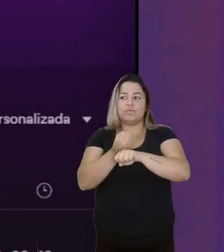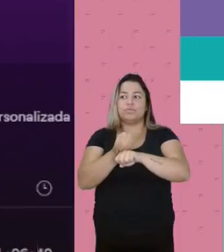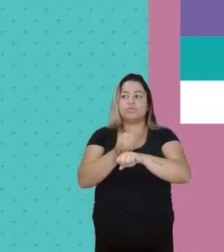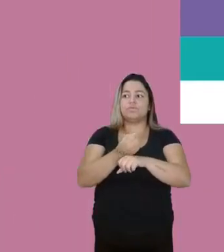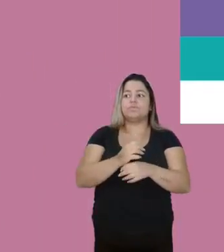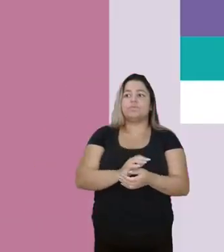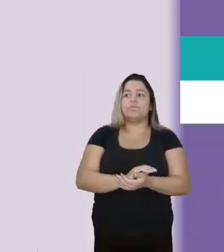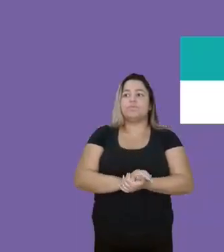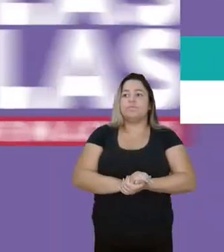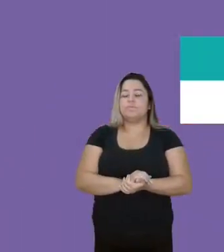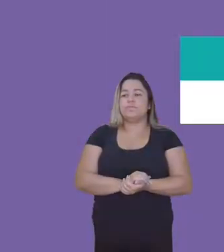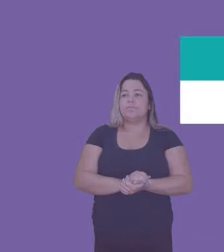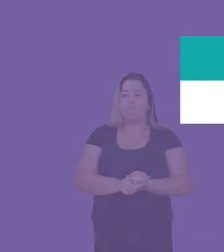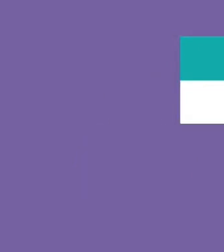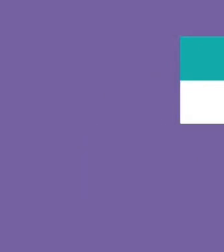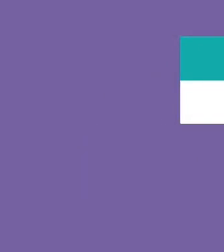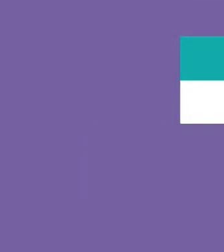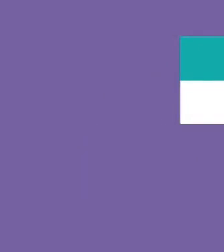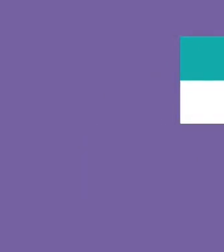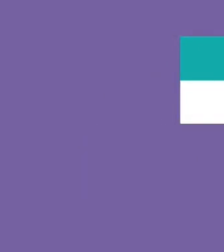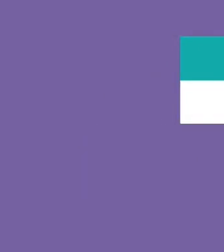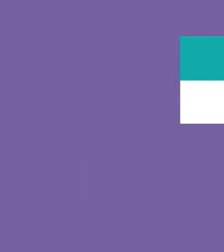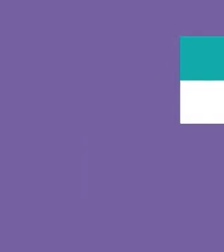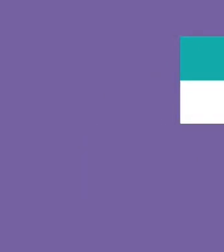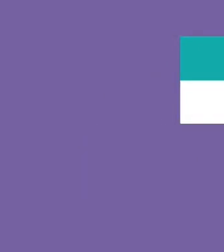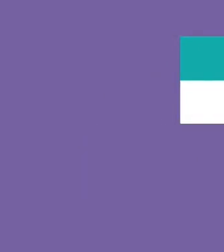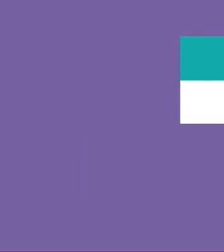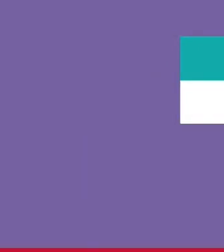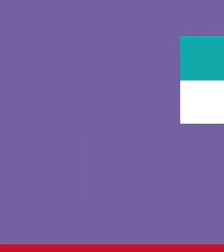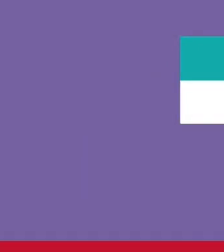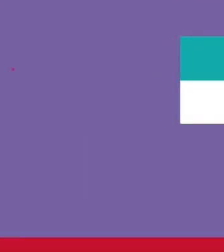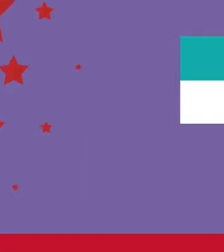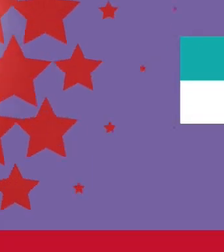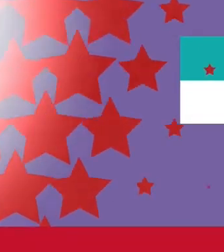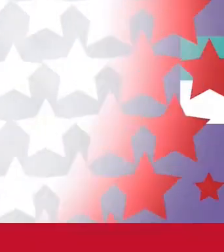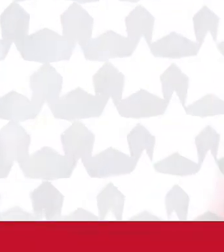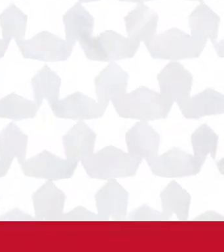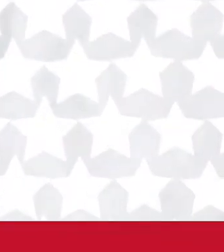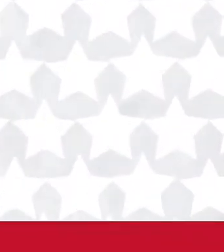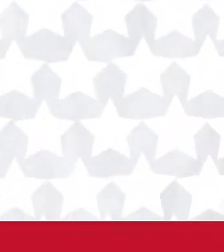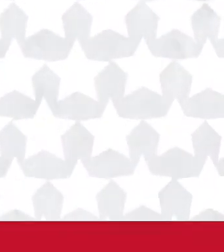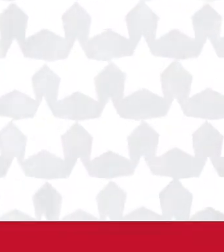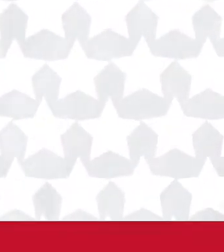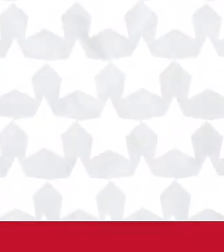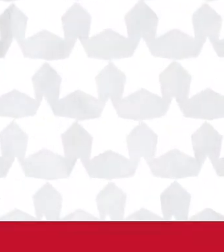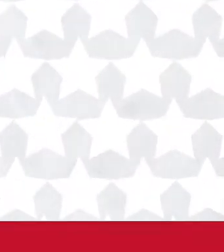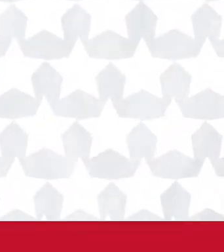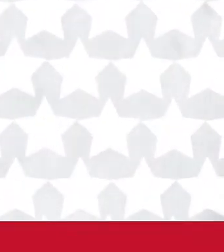Spotify.